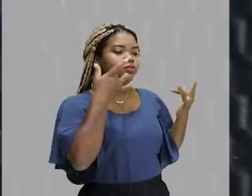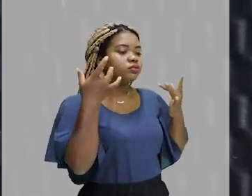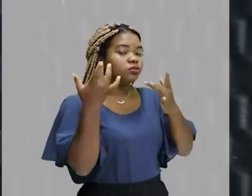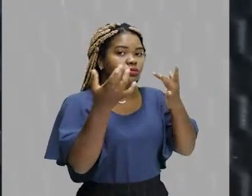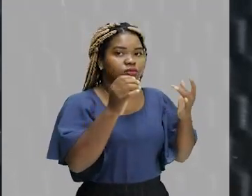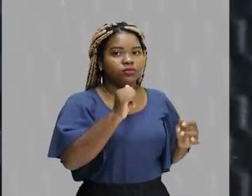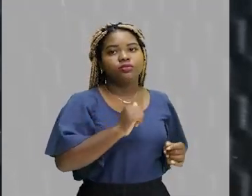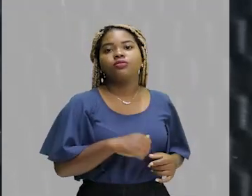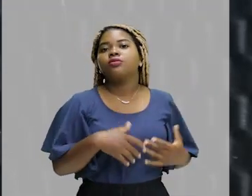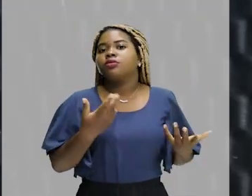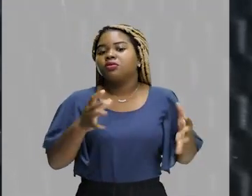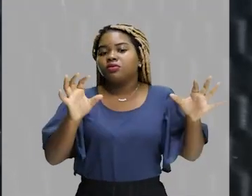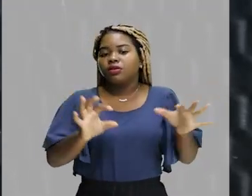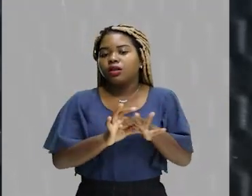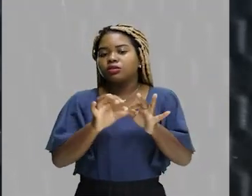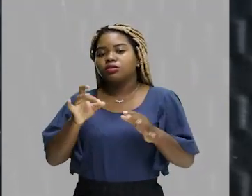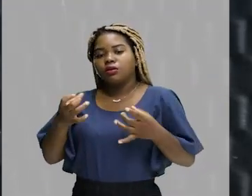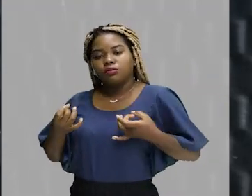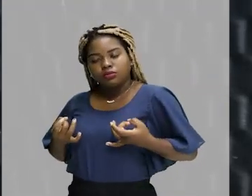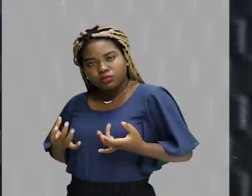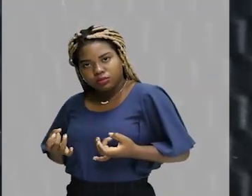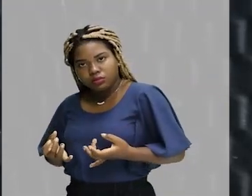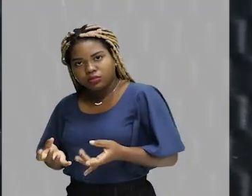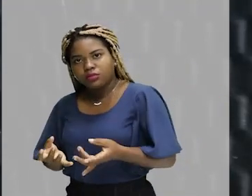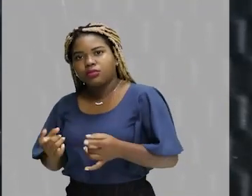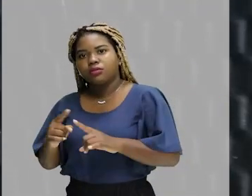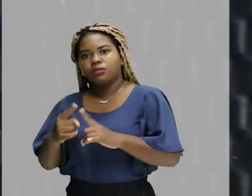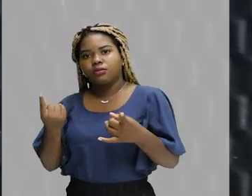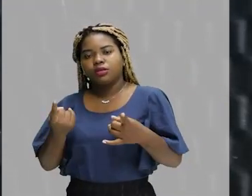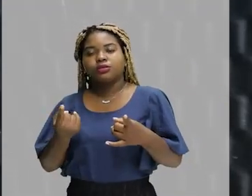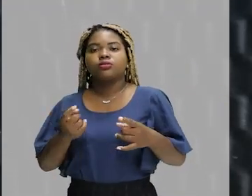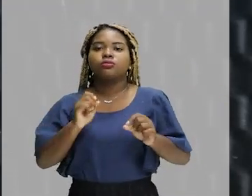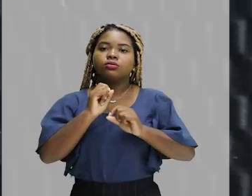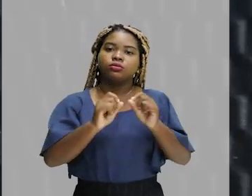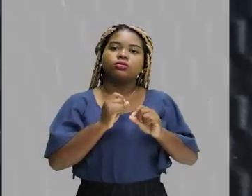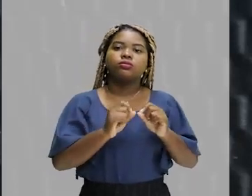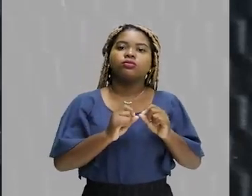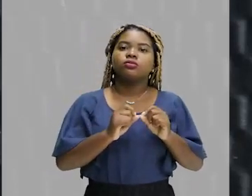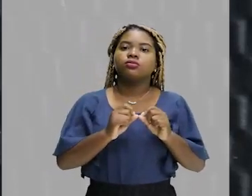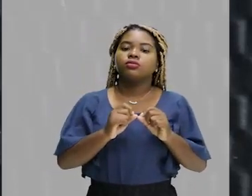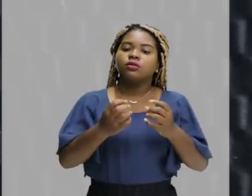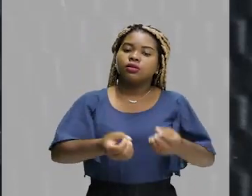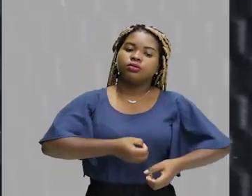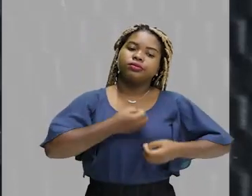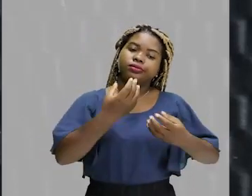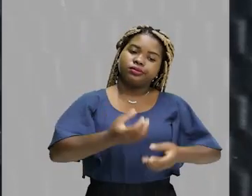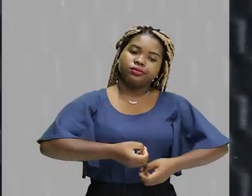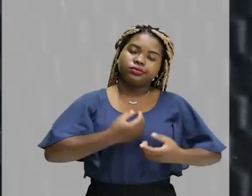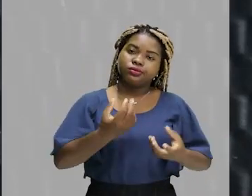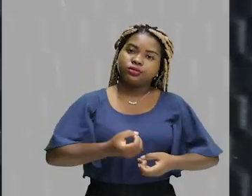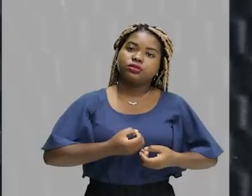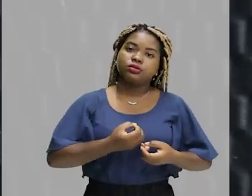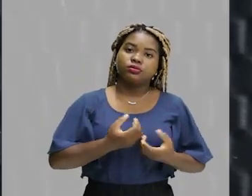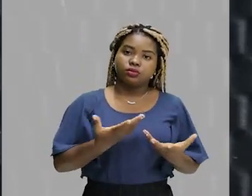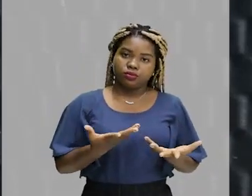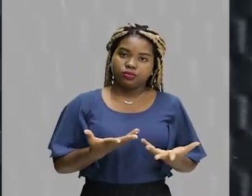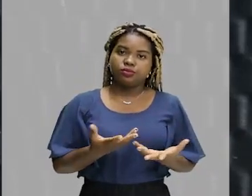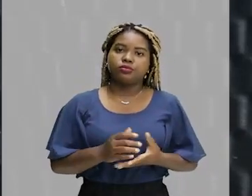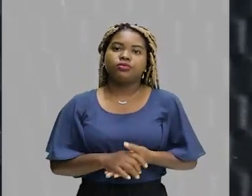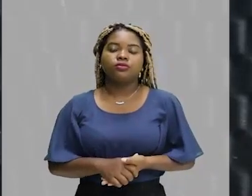essa pretensão às vezes. Mas como técnica, como produção de algo e